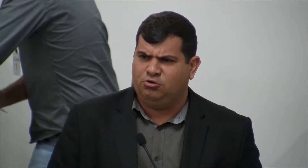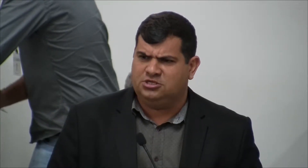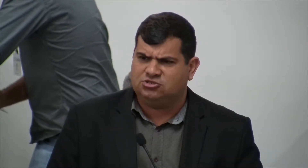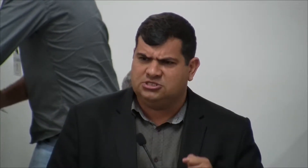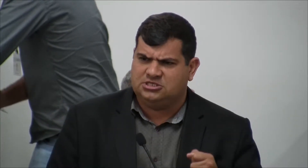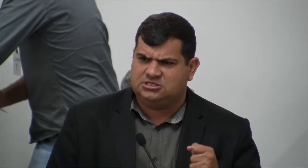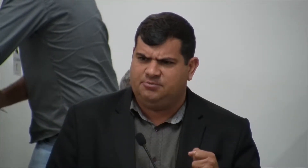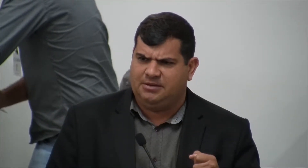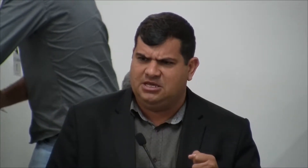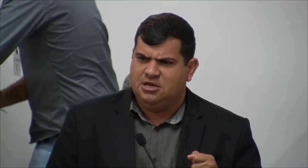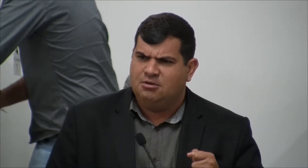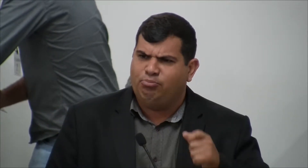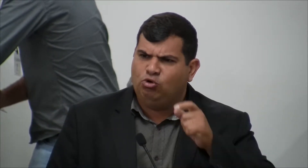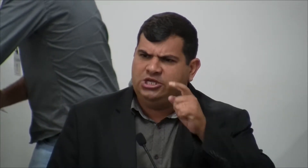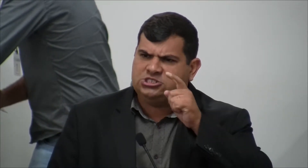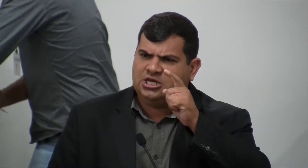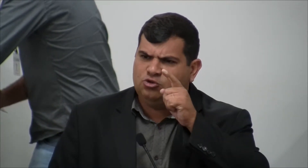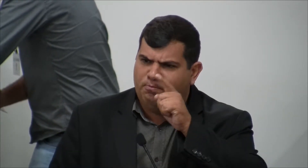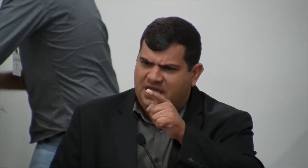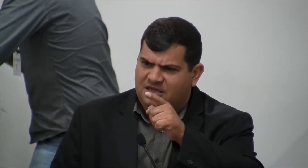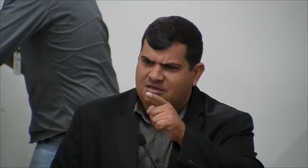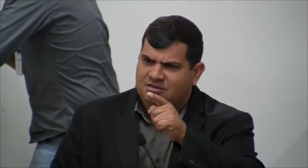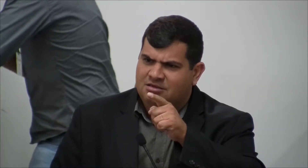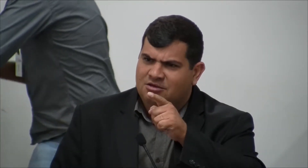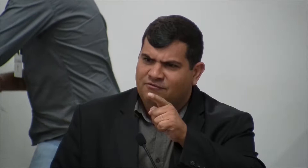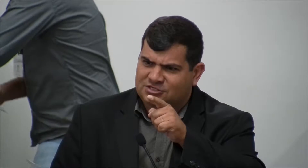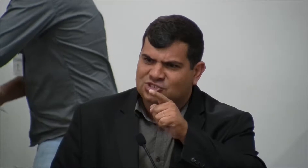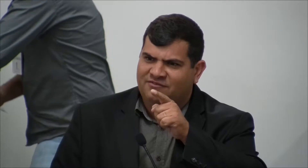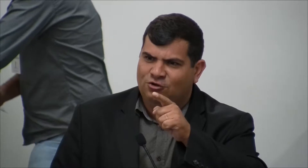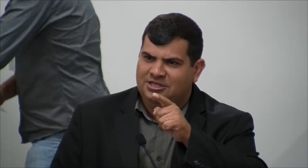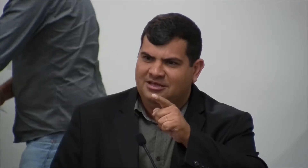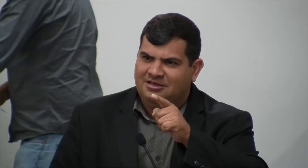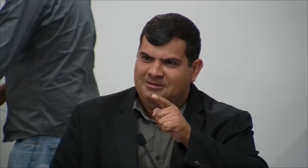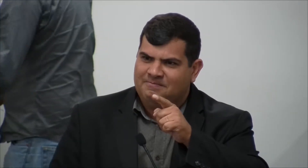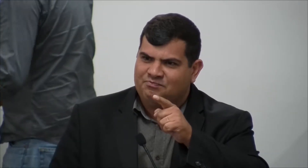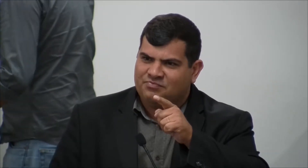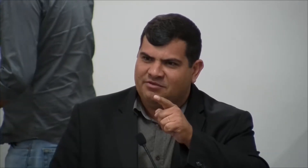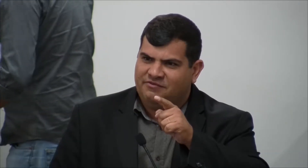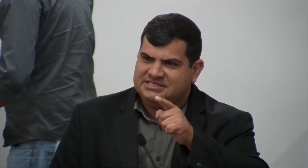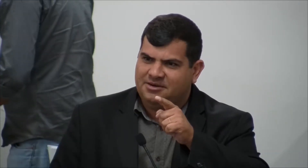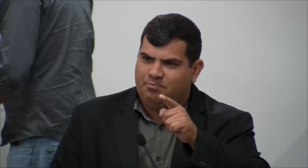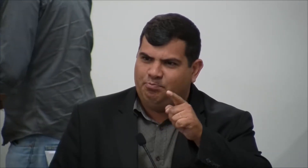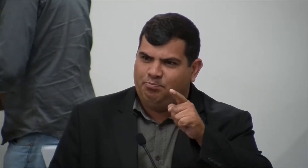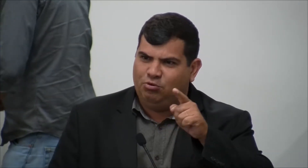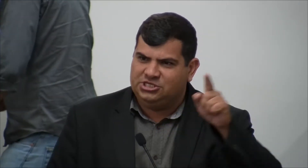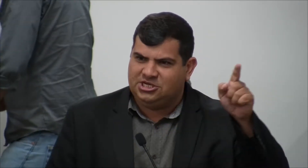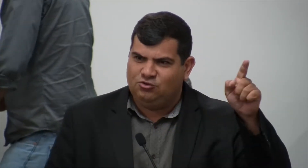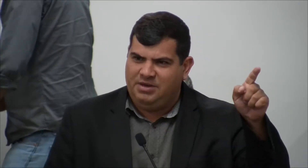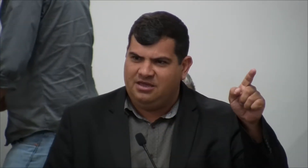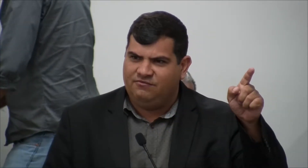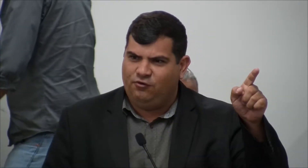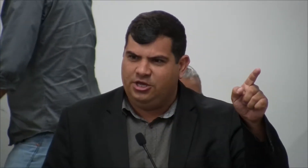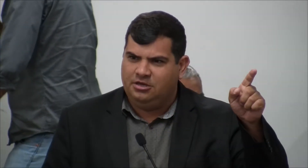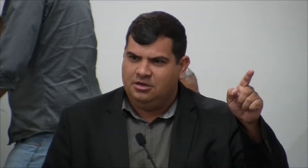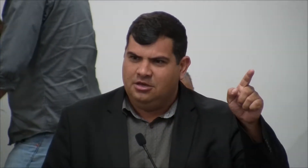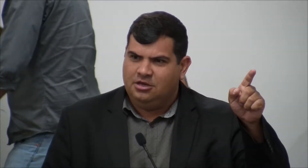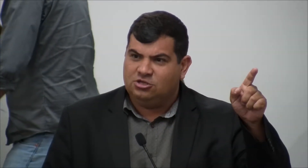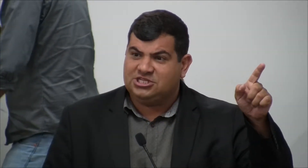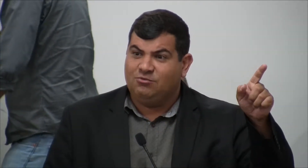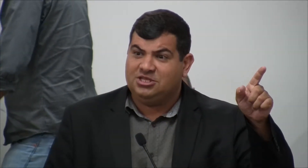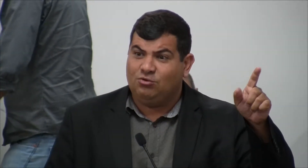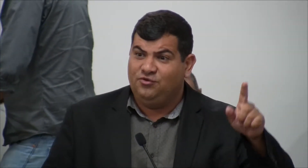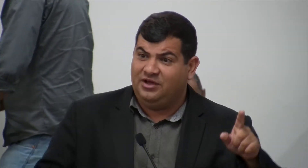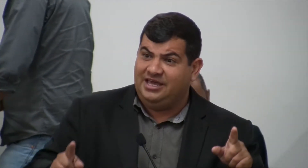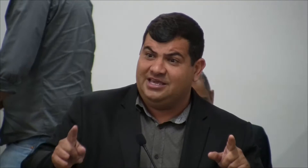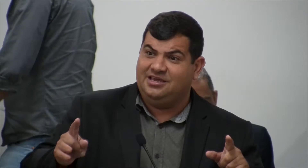tão importante que eu esqueci para mim. Política do bem. Foi isso que a senhora falou, né? Fazer política do bem? Foi. Nós